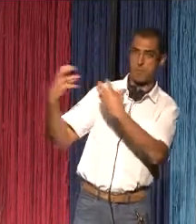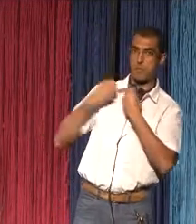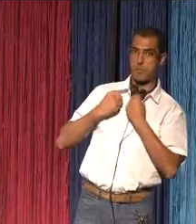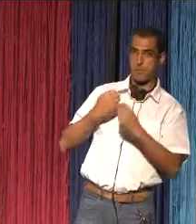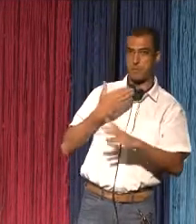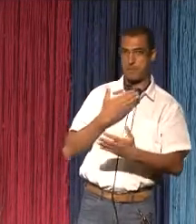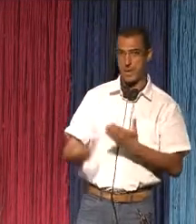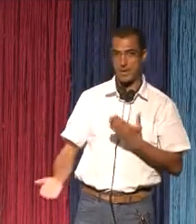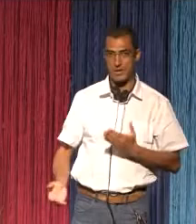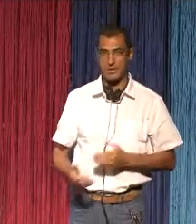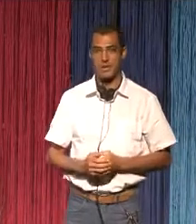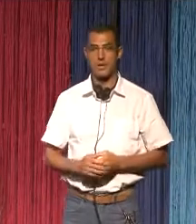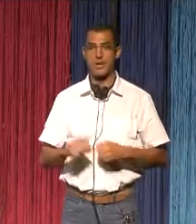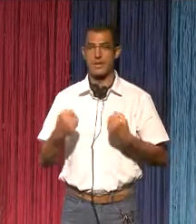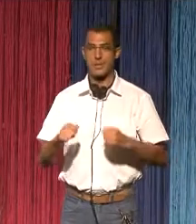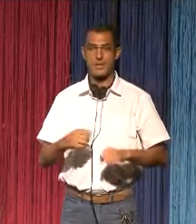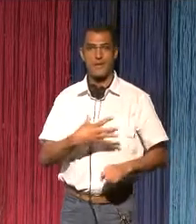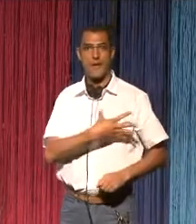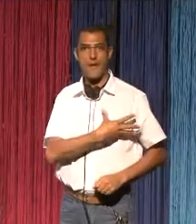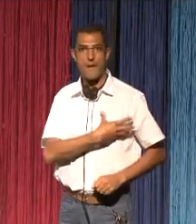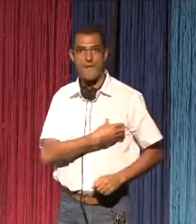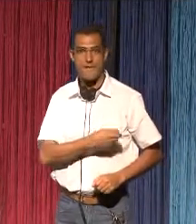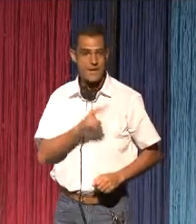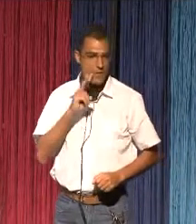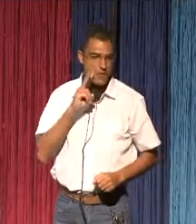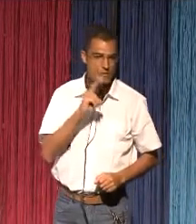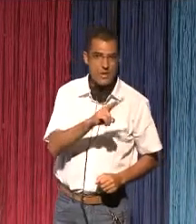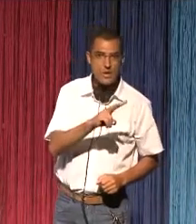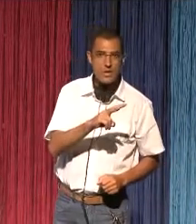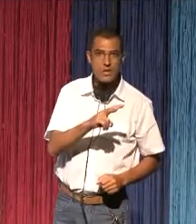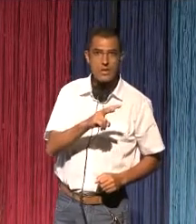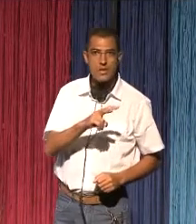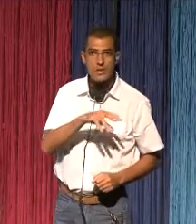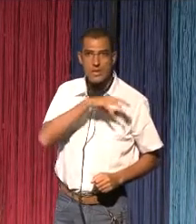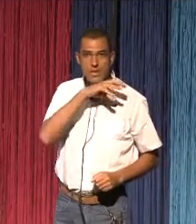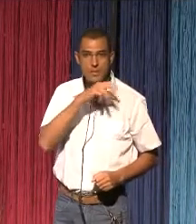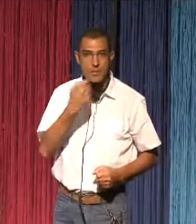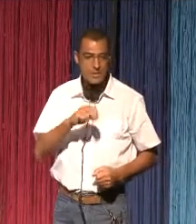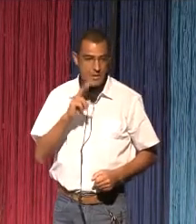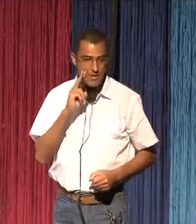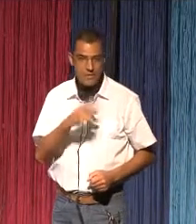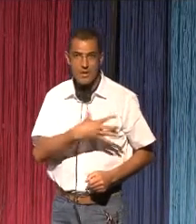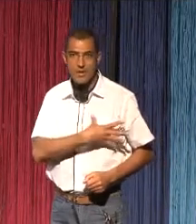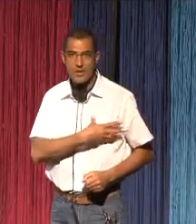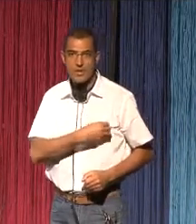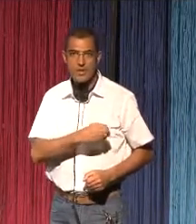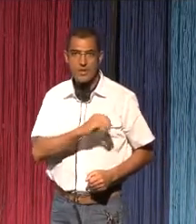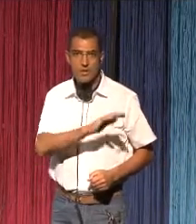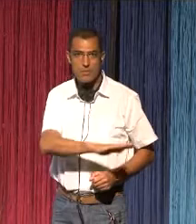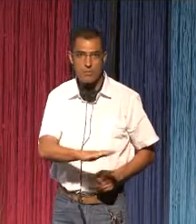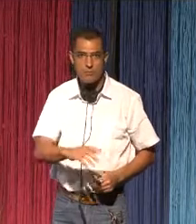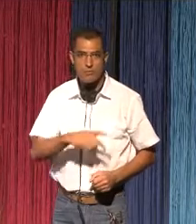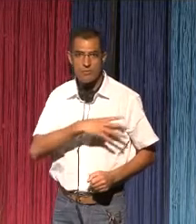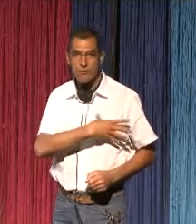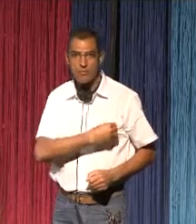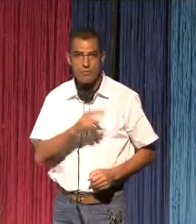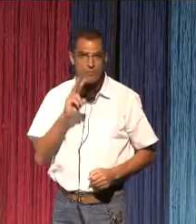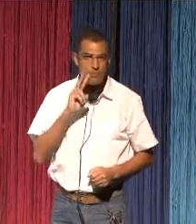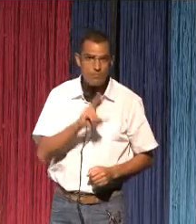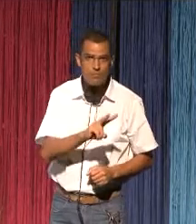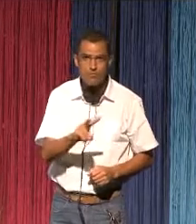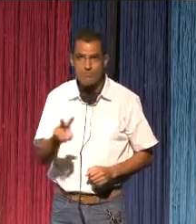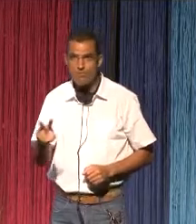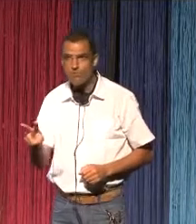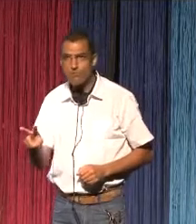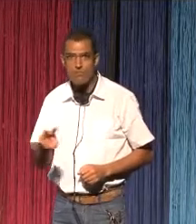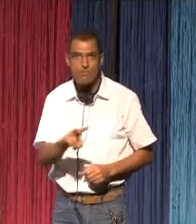Ele tem que olhar os filhotes. Como é que está o meu? Ou seja, ele tem muitas tarefas que perturbam o seu